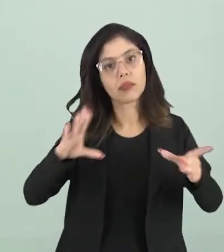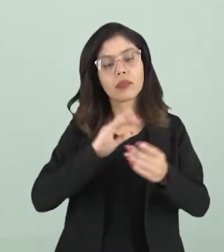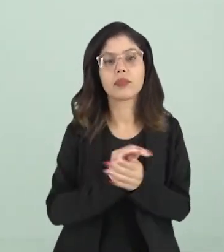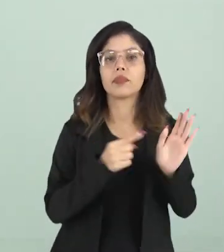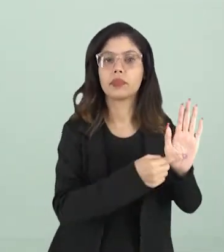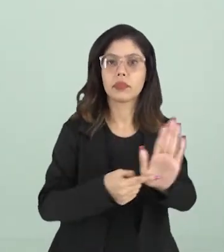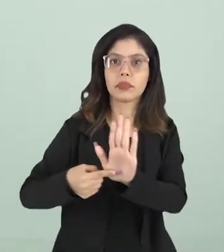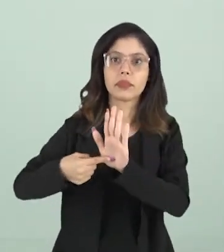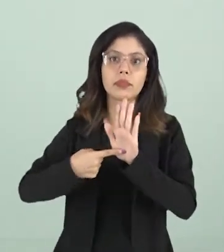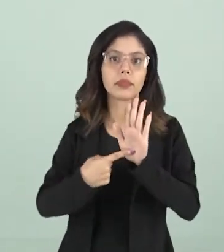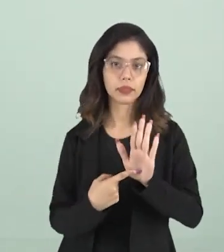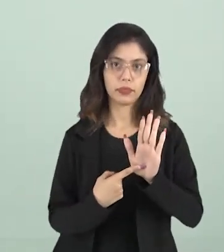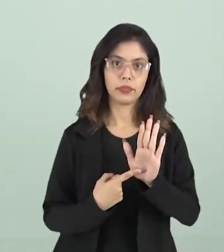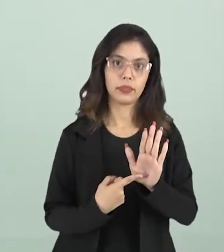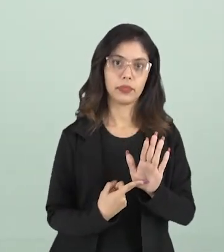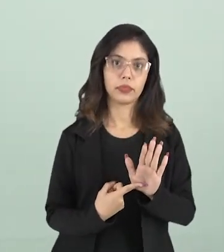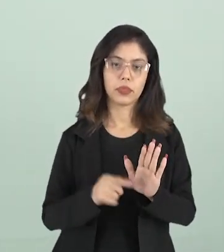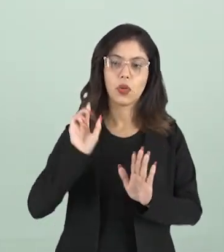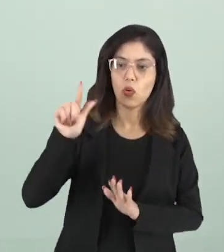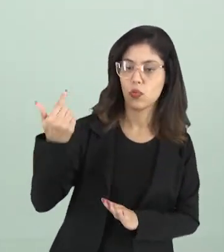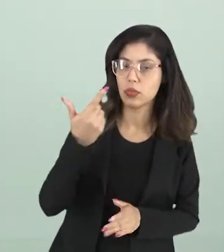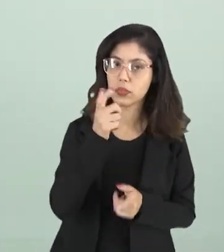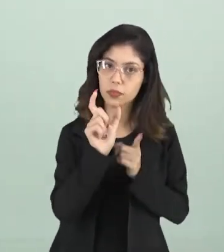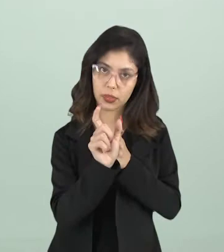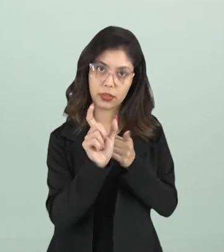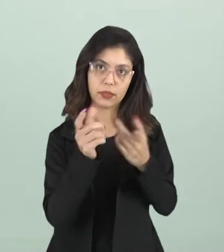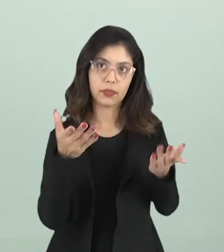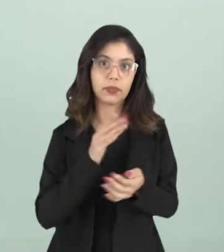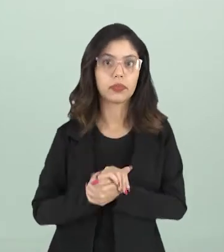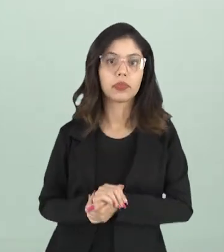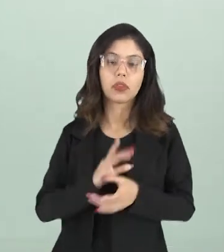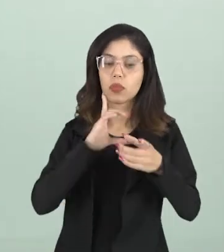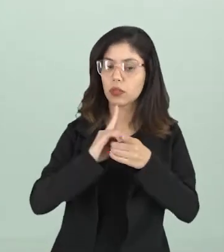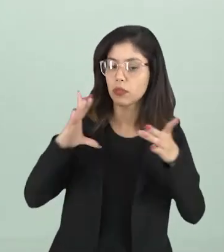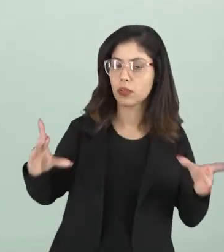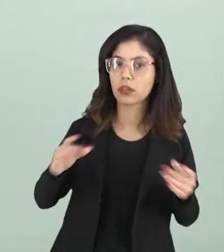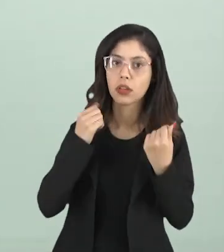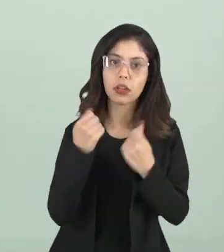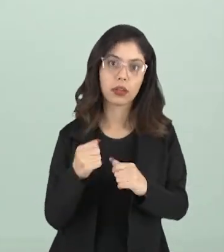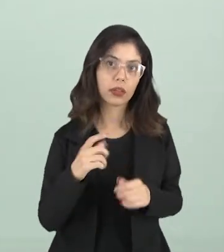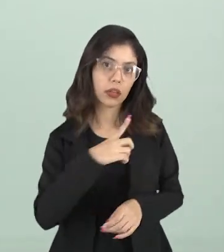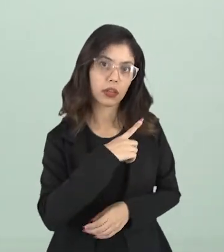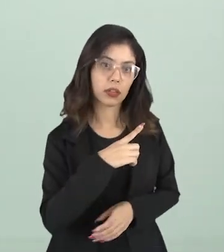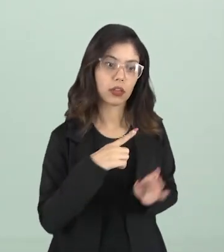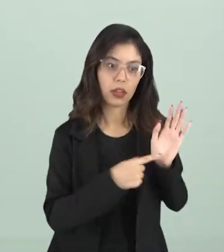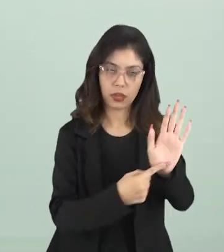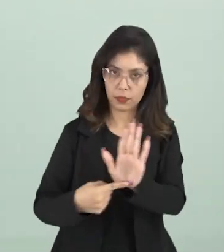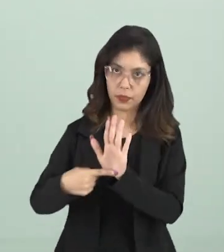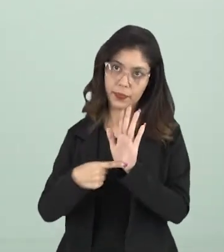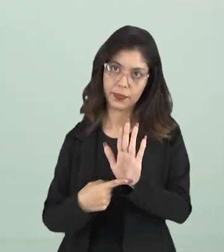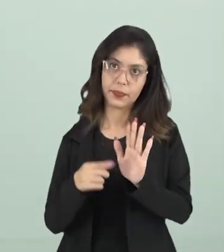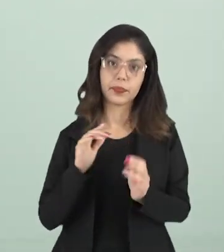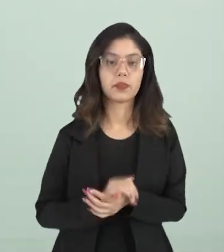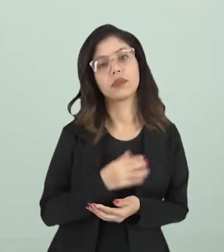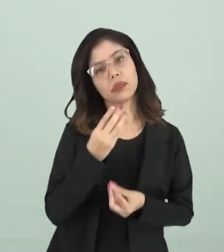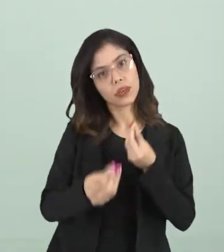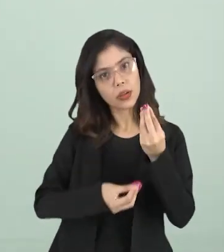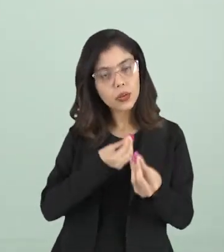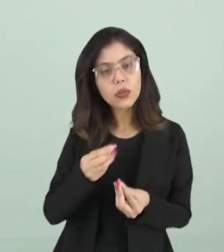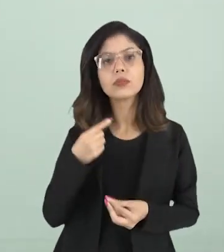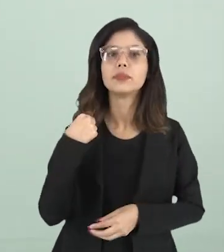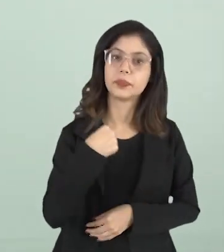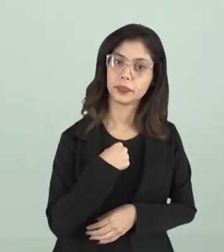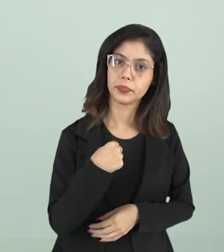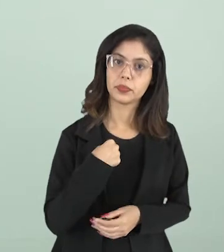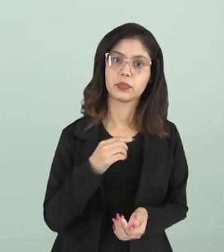é representativa, ou em outras palavras, uma democracia que se dá representantes. E como que